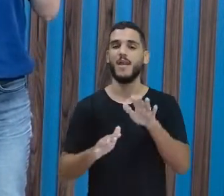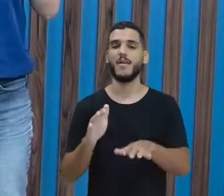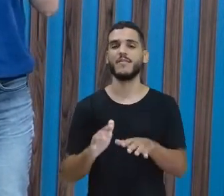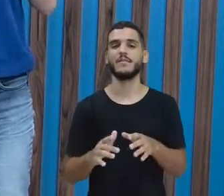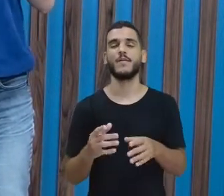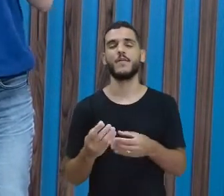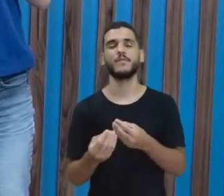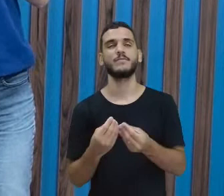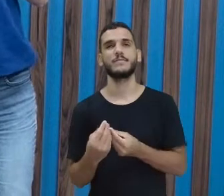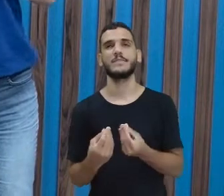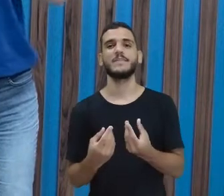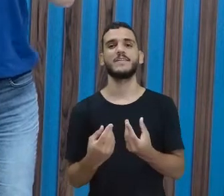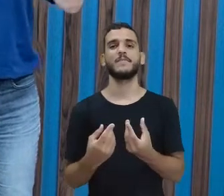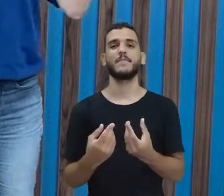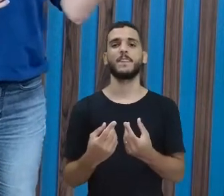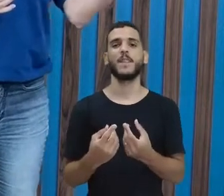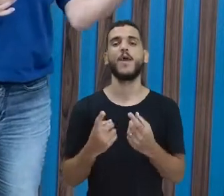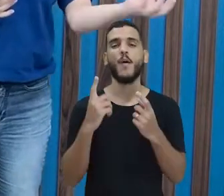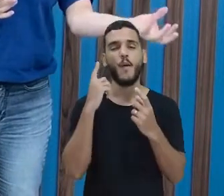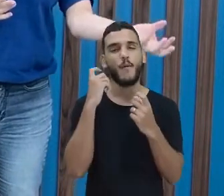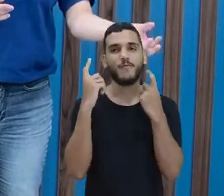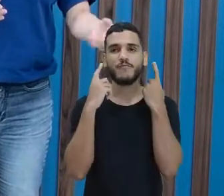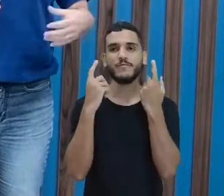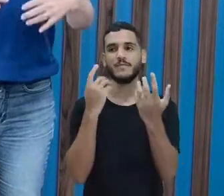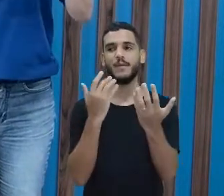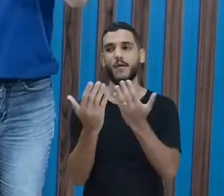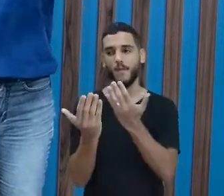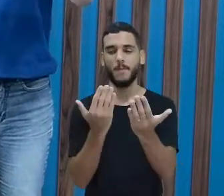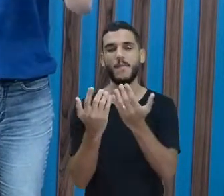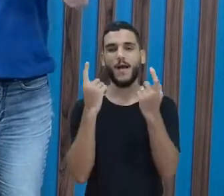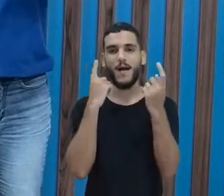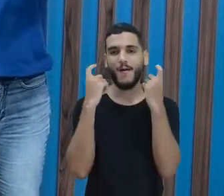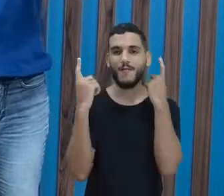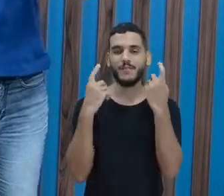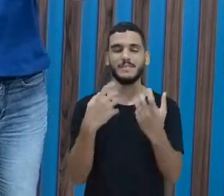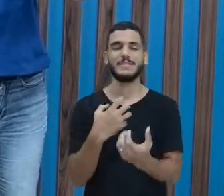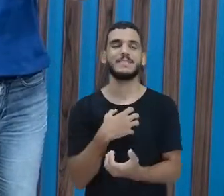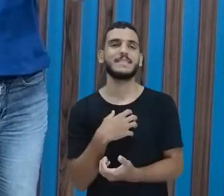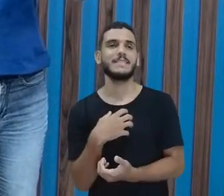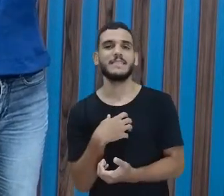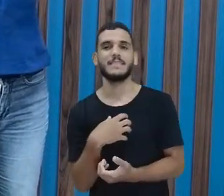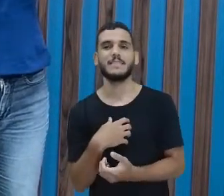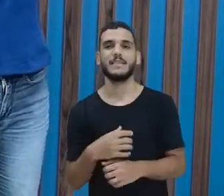ele ouvisse o jacarandá se como é que fala?